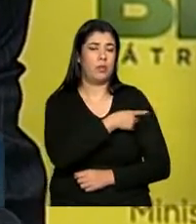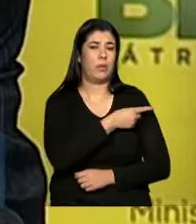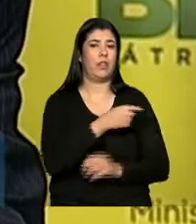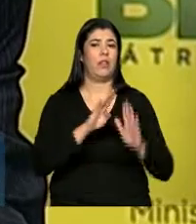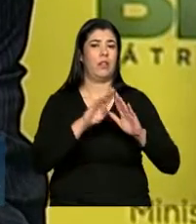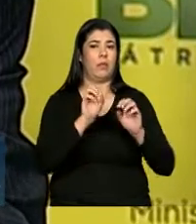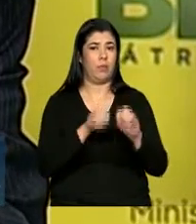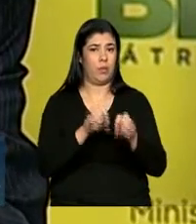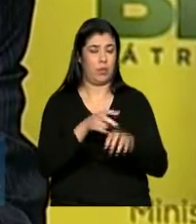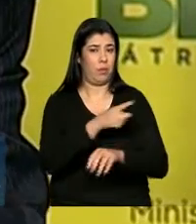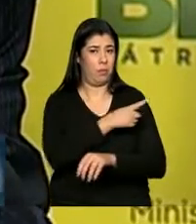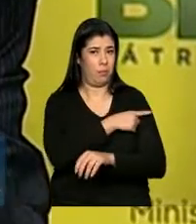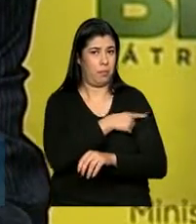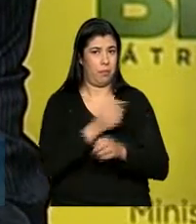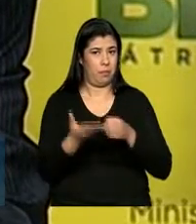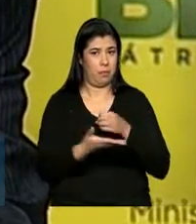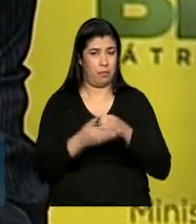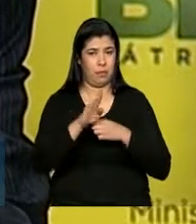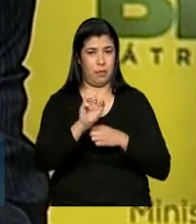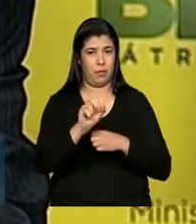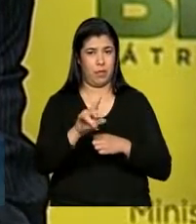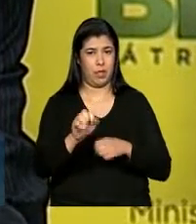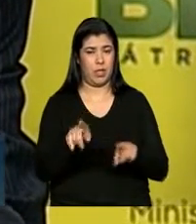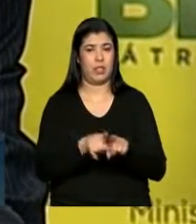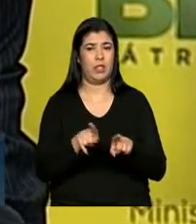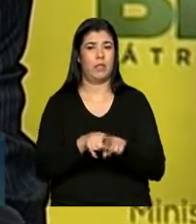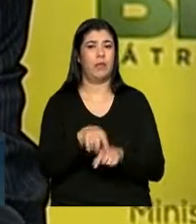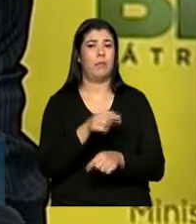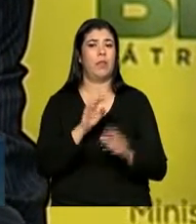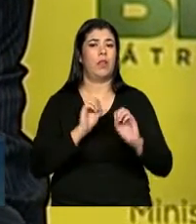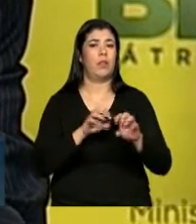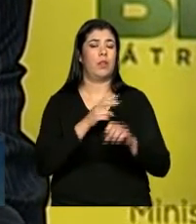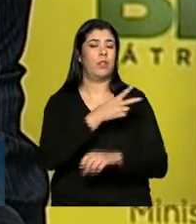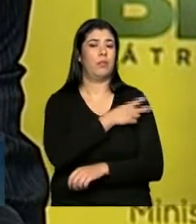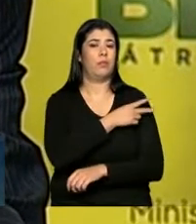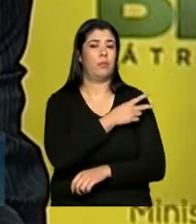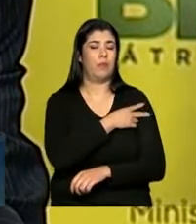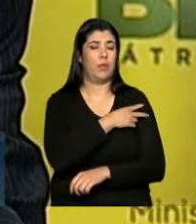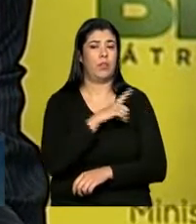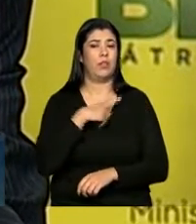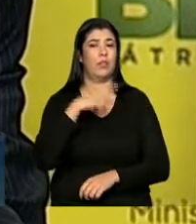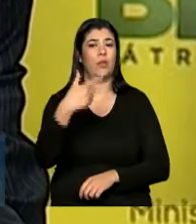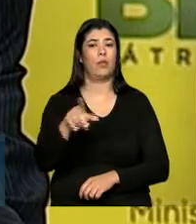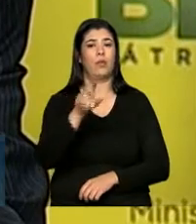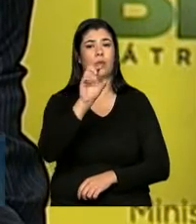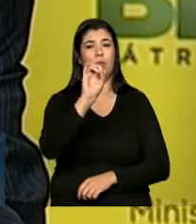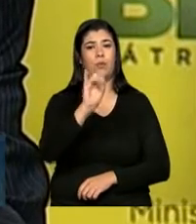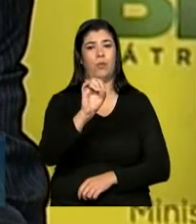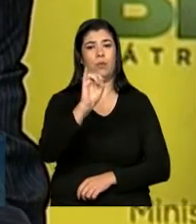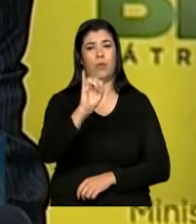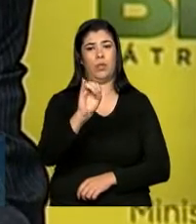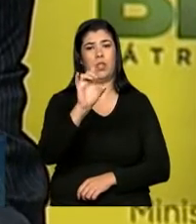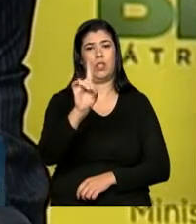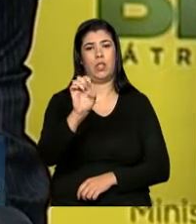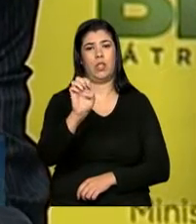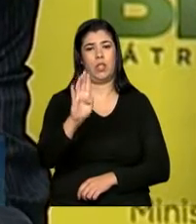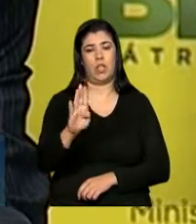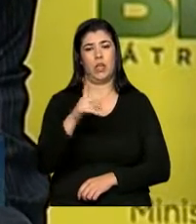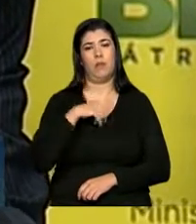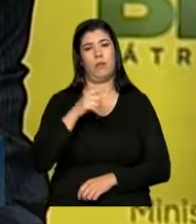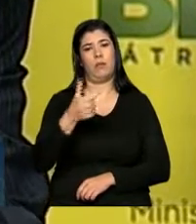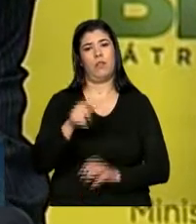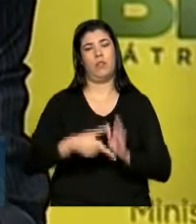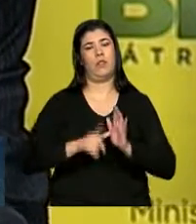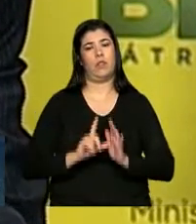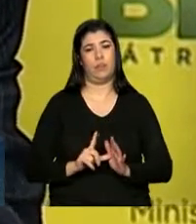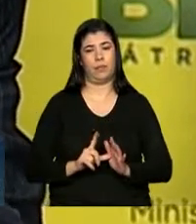cotejar, enquanto secretarias de Estado, os dois dados para que a gente possa fazer essa avaliação de maneira mais adequada. Mas, de qualquer